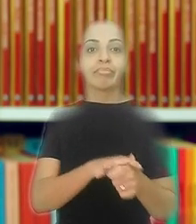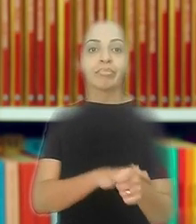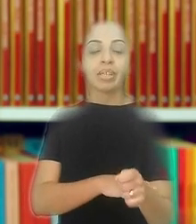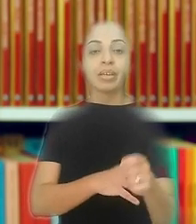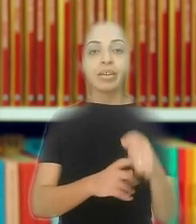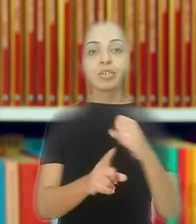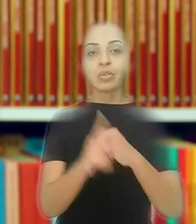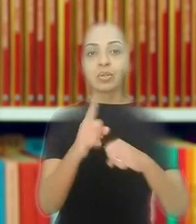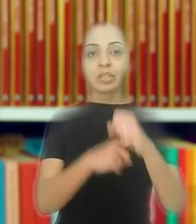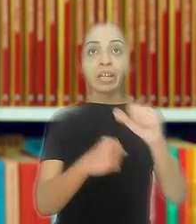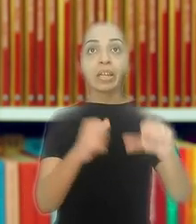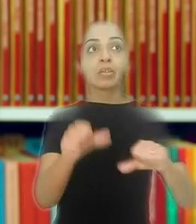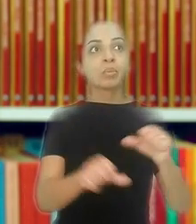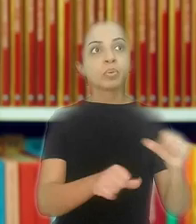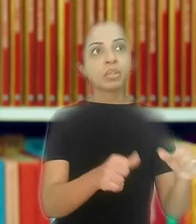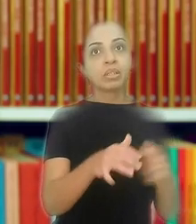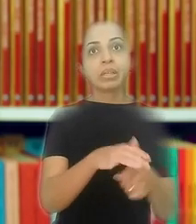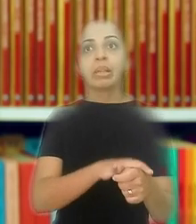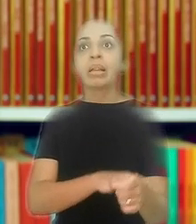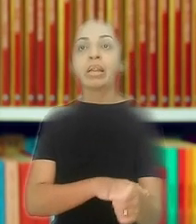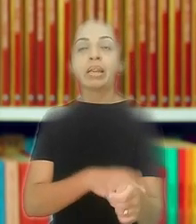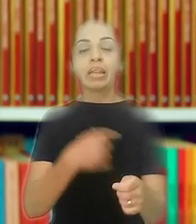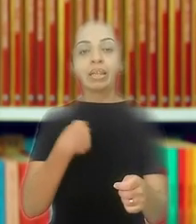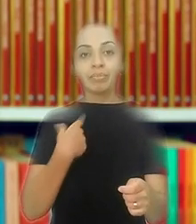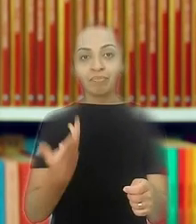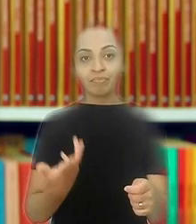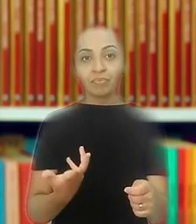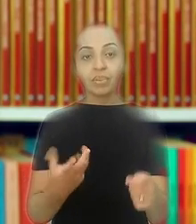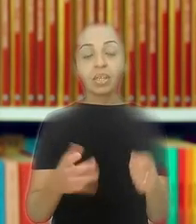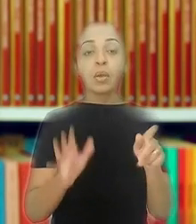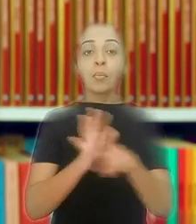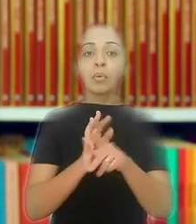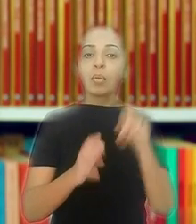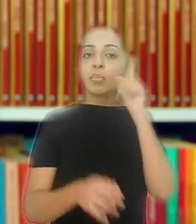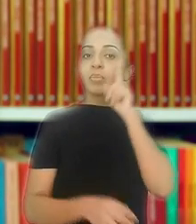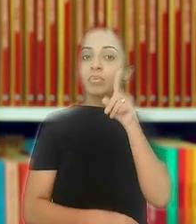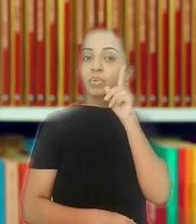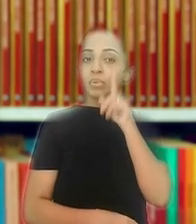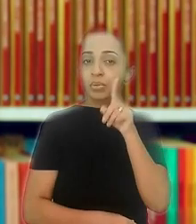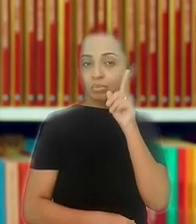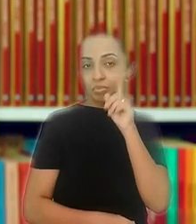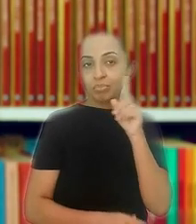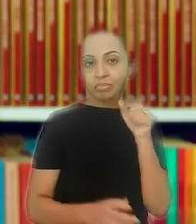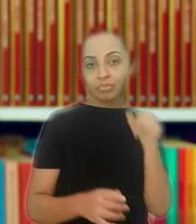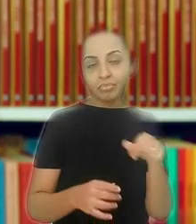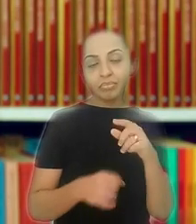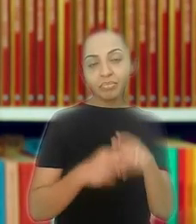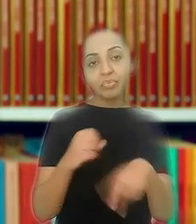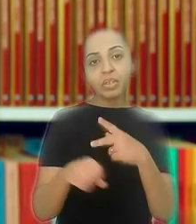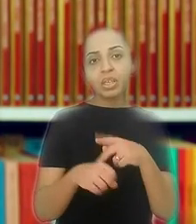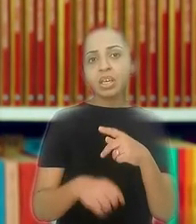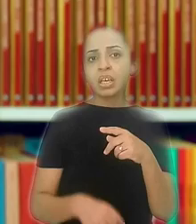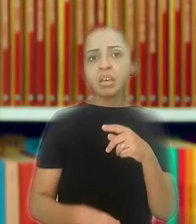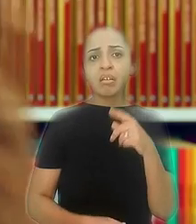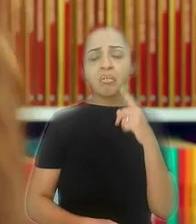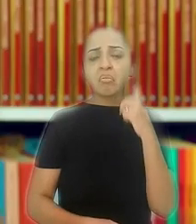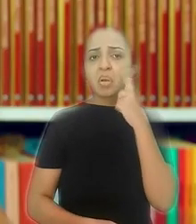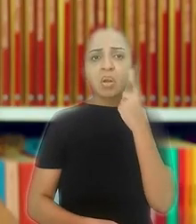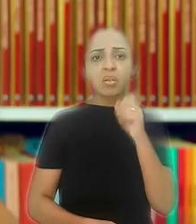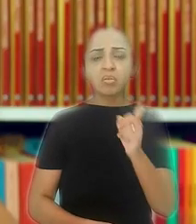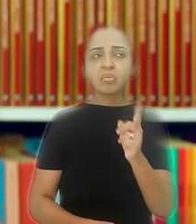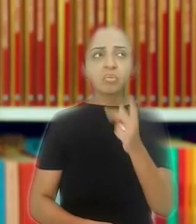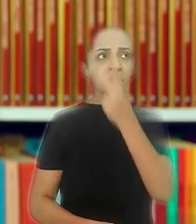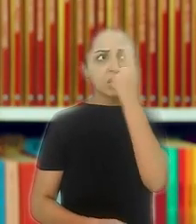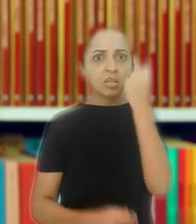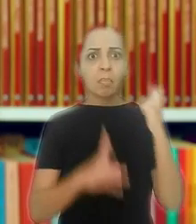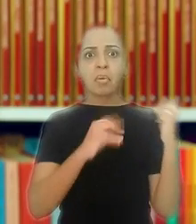tava em transformação é um livro bastante interessante é um grande clássico nos Estados Unidos aqui eu nem sei eu não vejo muita gente comentando